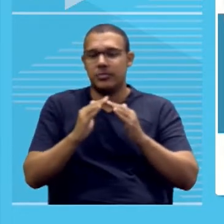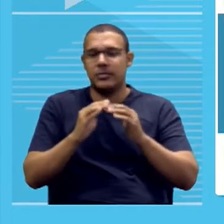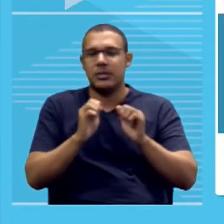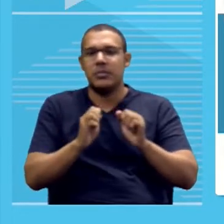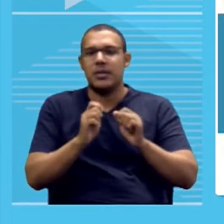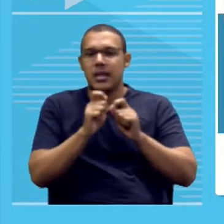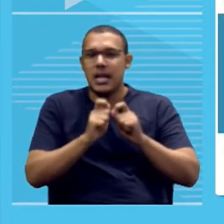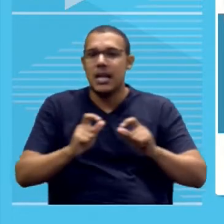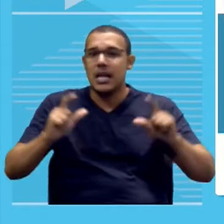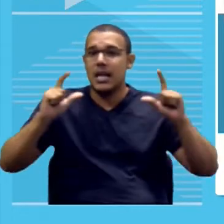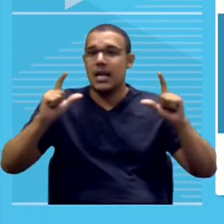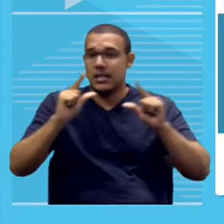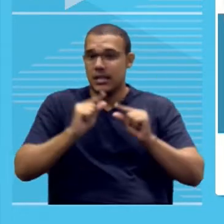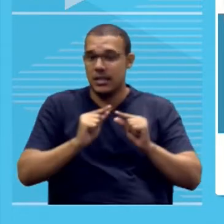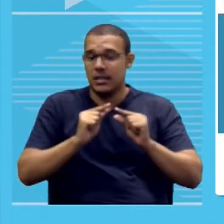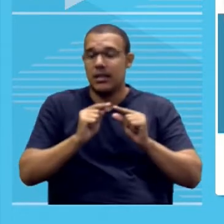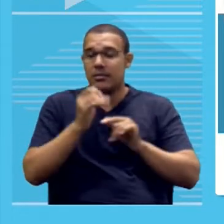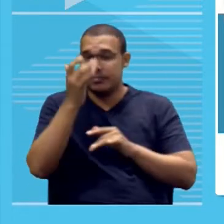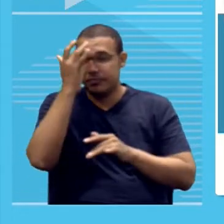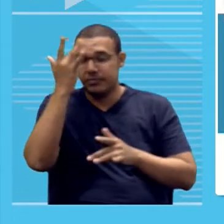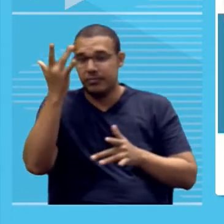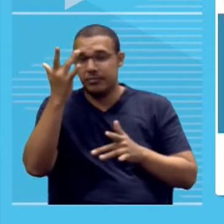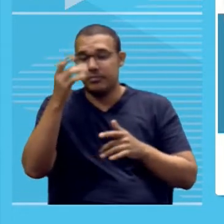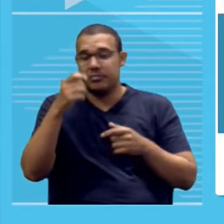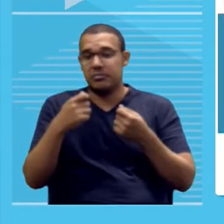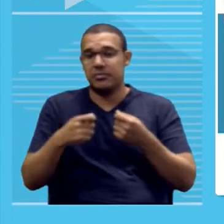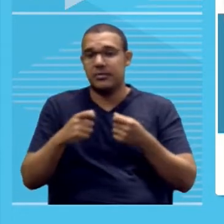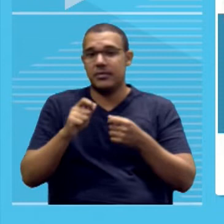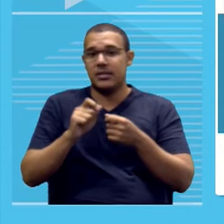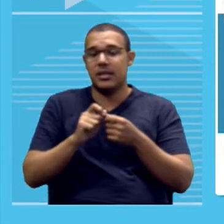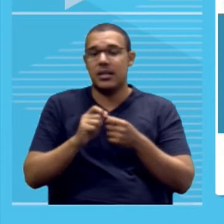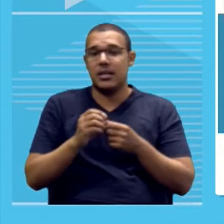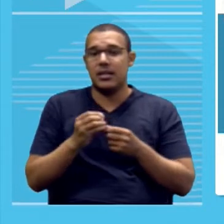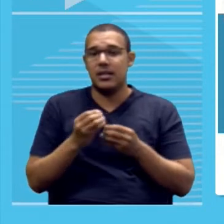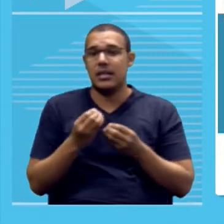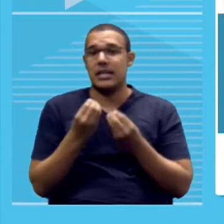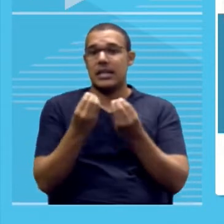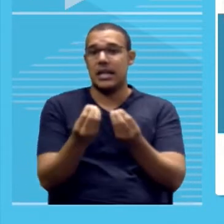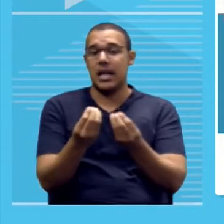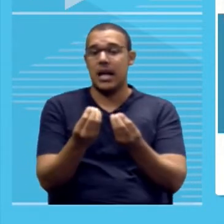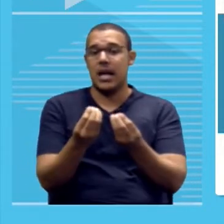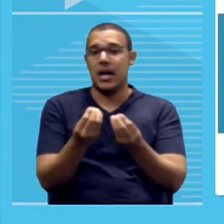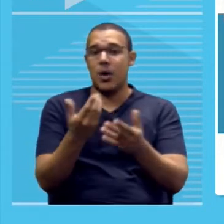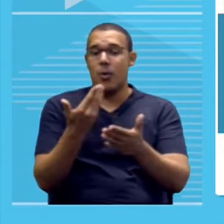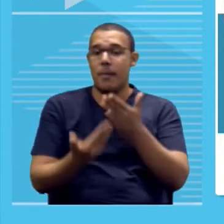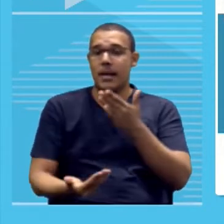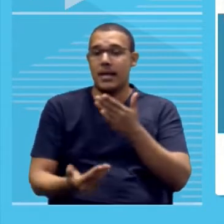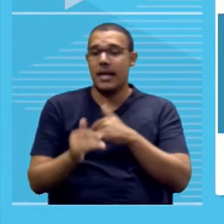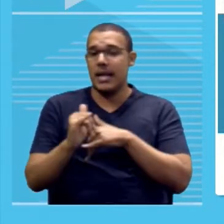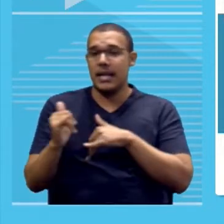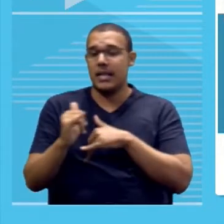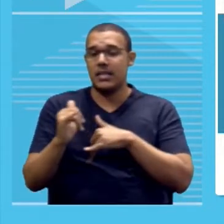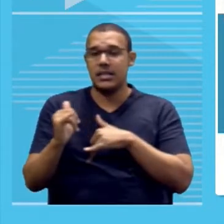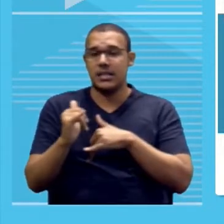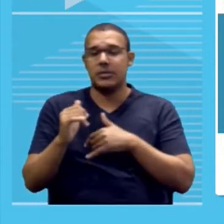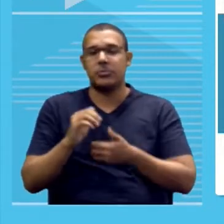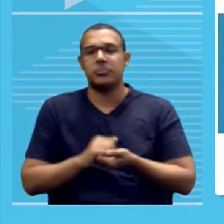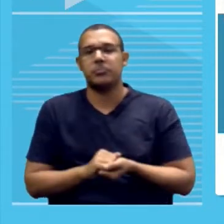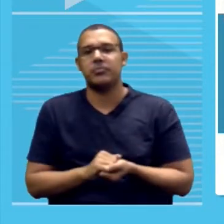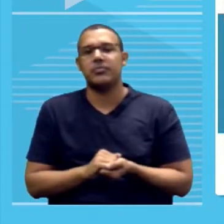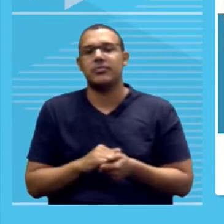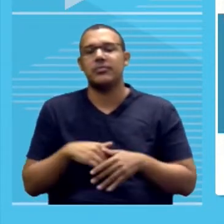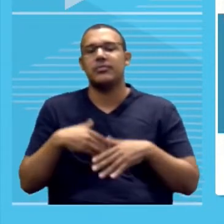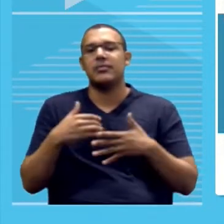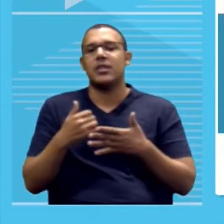ligados e desligados facilmente. Basta eu ceder ou tirar a energia elétrica do sistema. Então, o básico